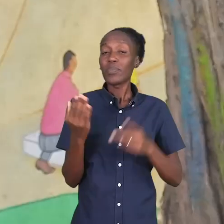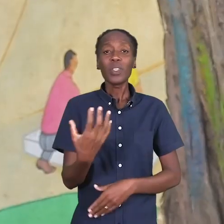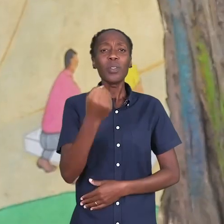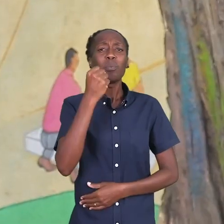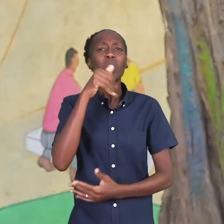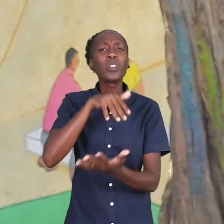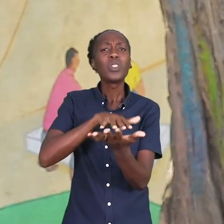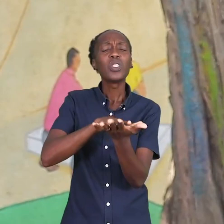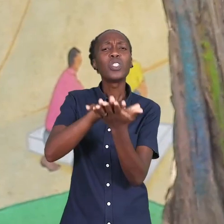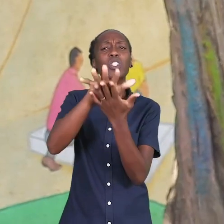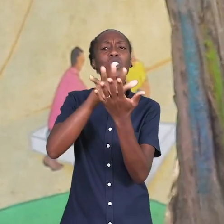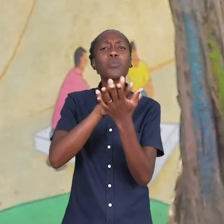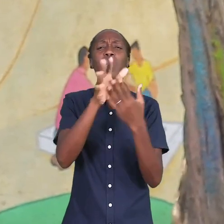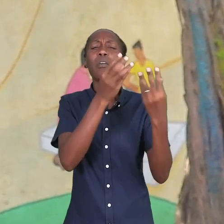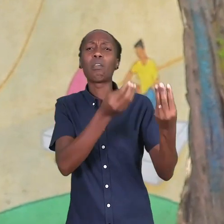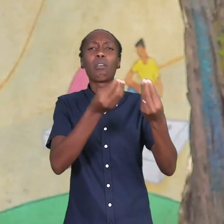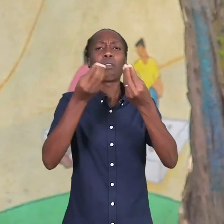explicar?